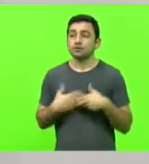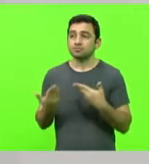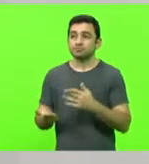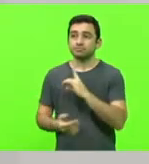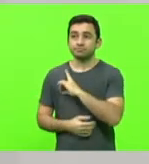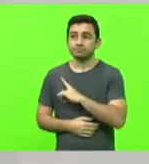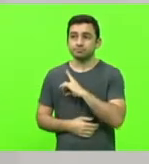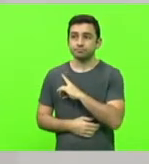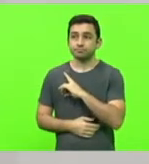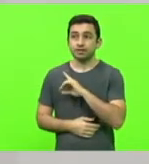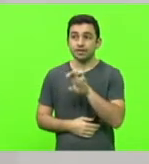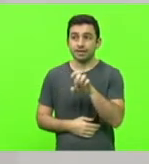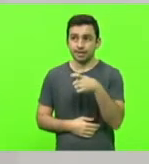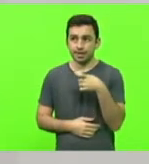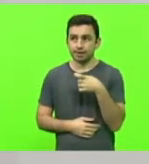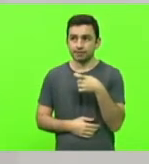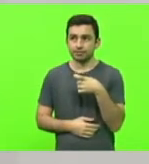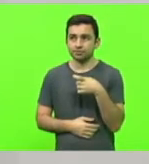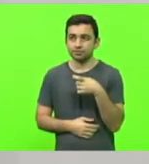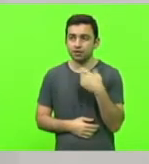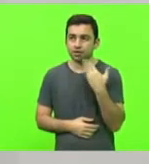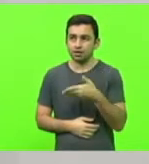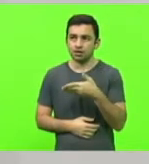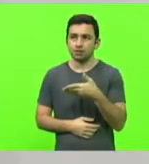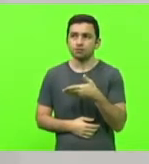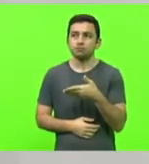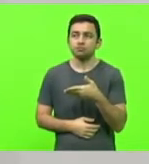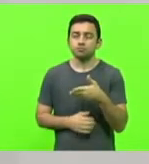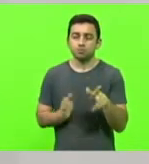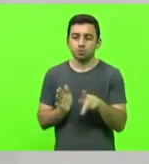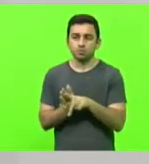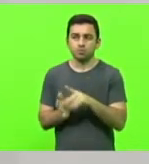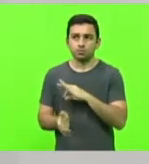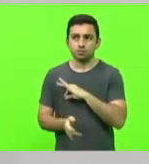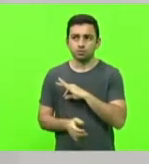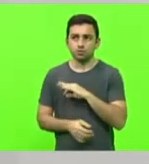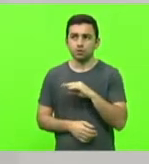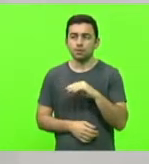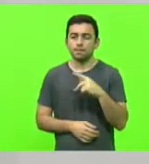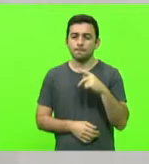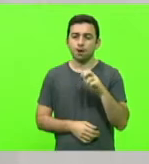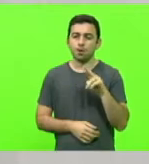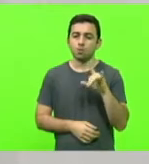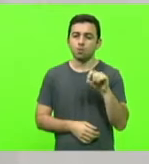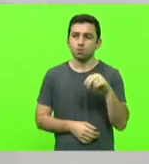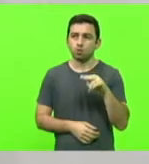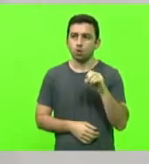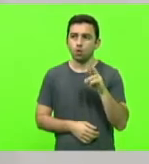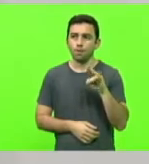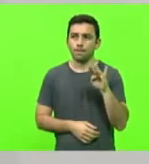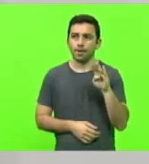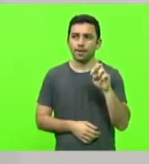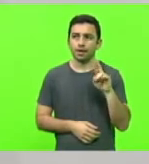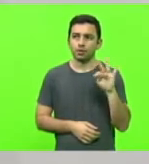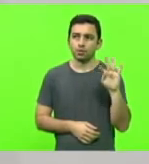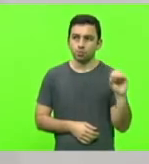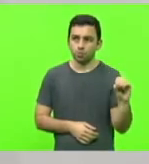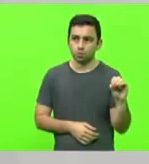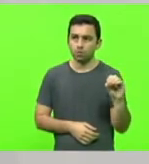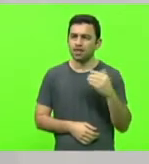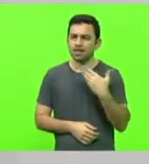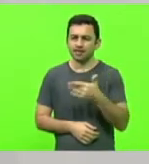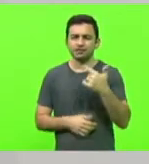delegado, ao ex-delegado geral de polícia, doutor Paulo Norberto Queires, que fez um